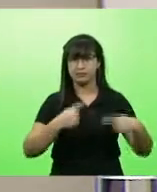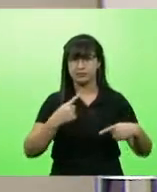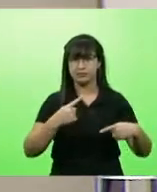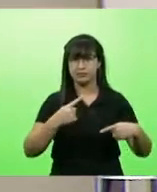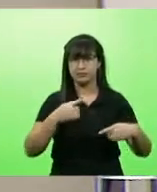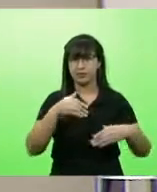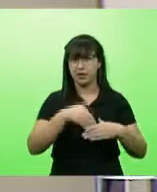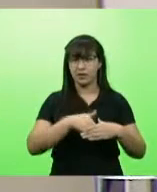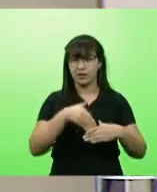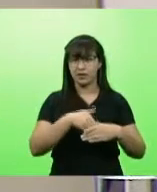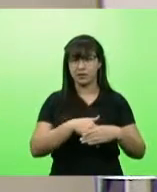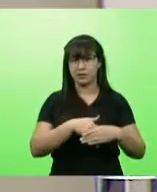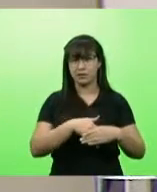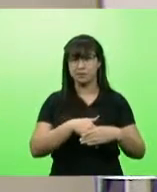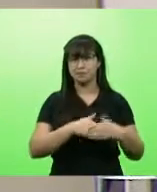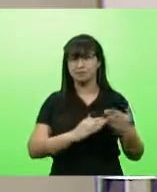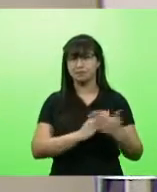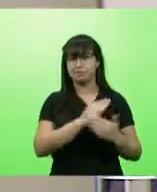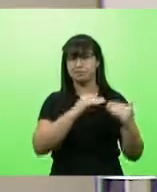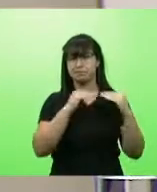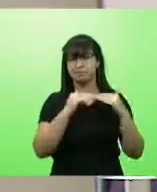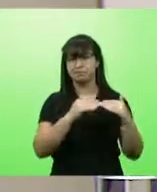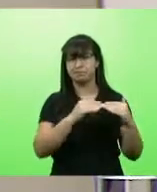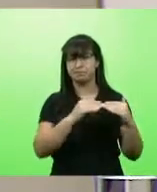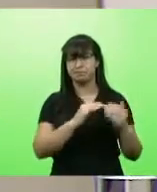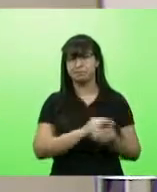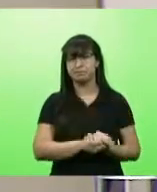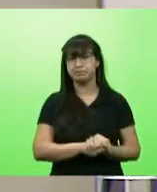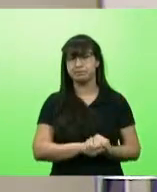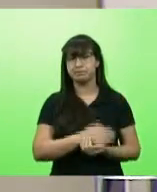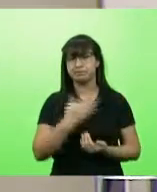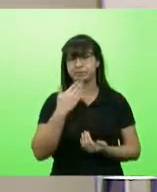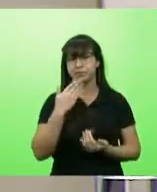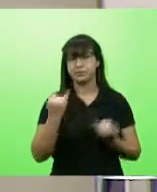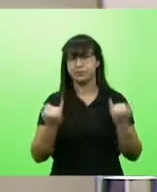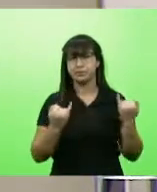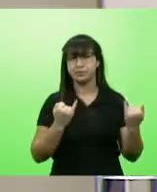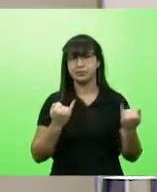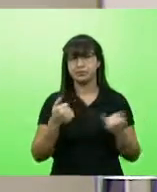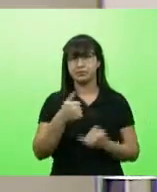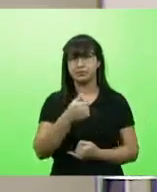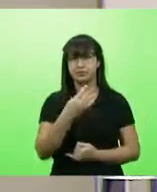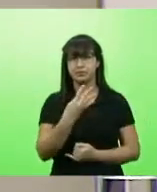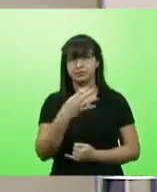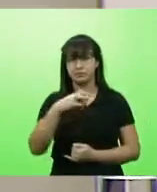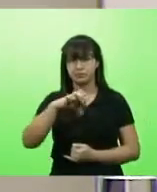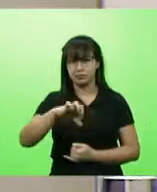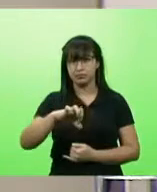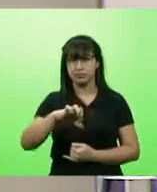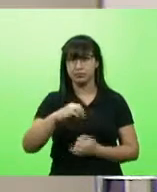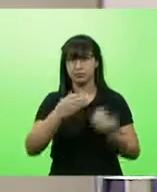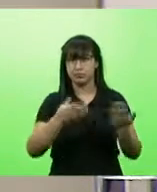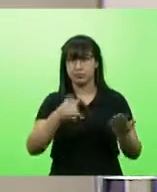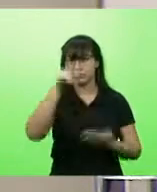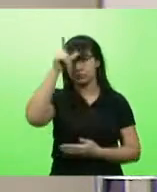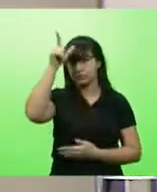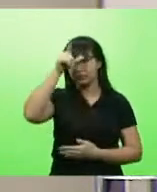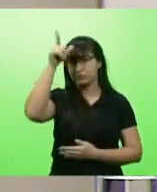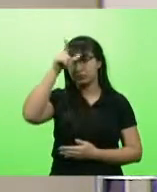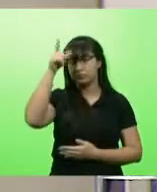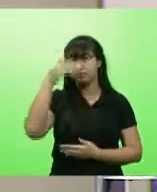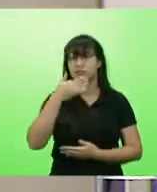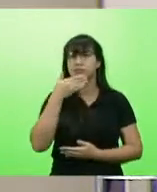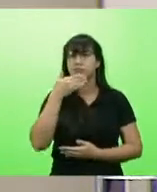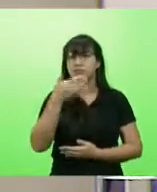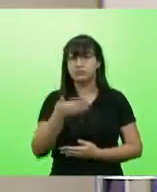permaneçam como se encontram. Aprovado por unanimidade. Pedindo informação 149, autora deputada Sargento Lima, solicitando